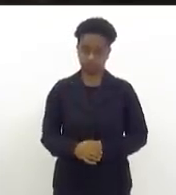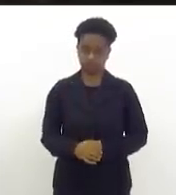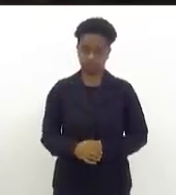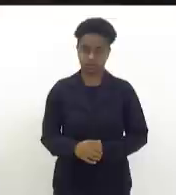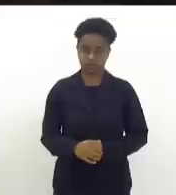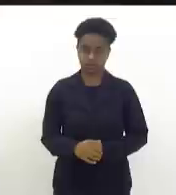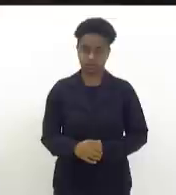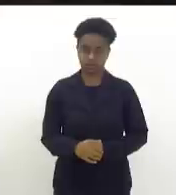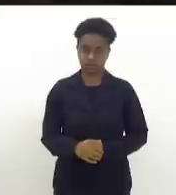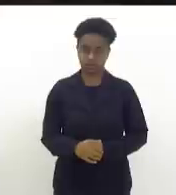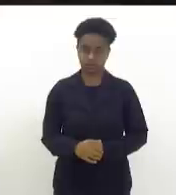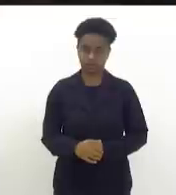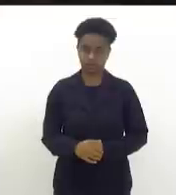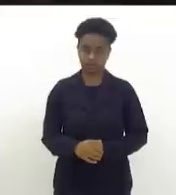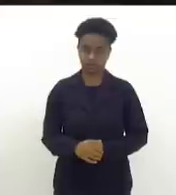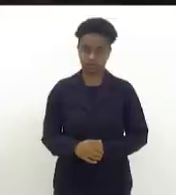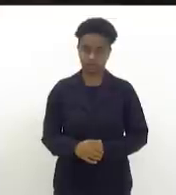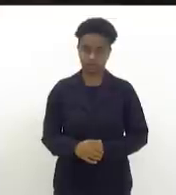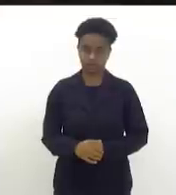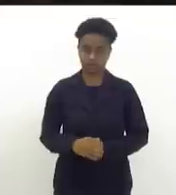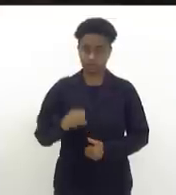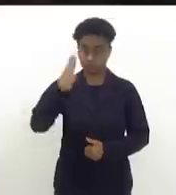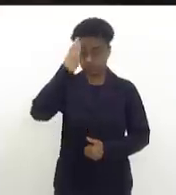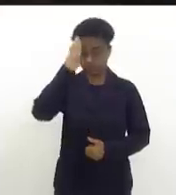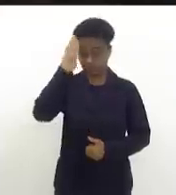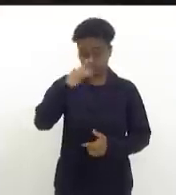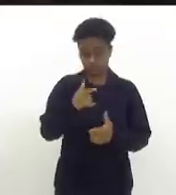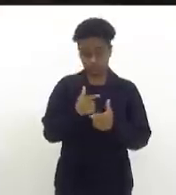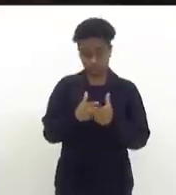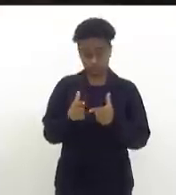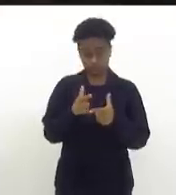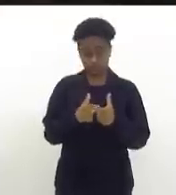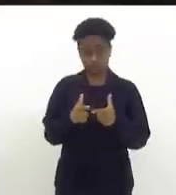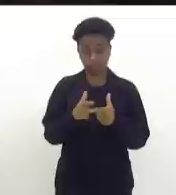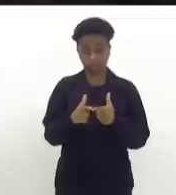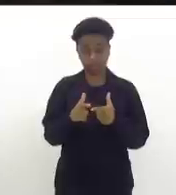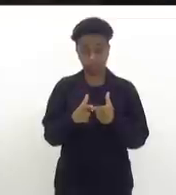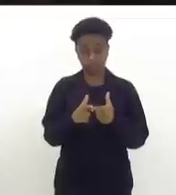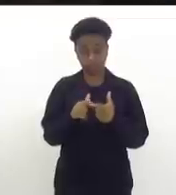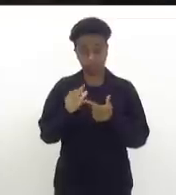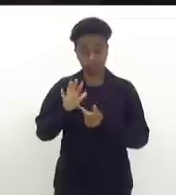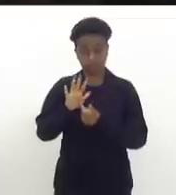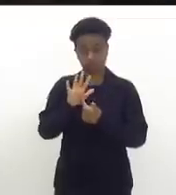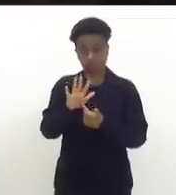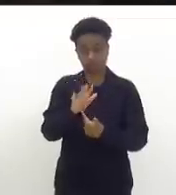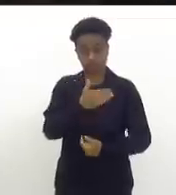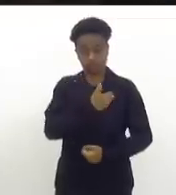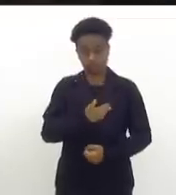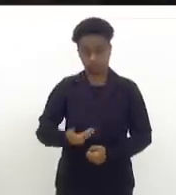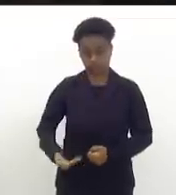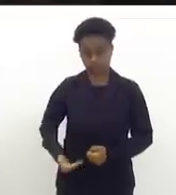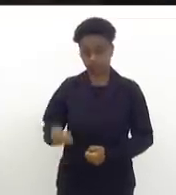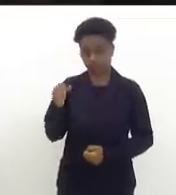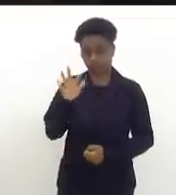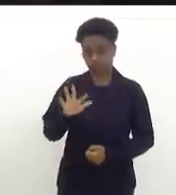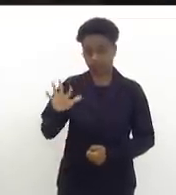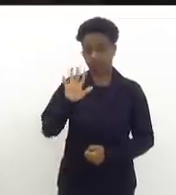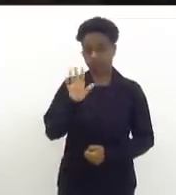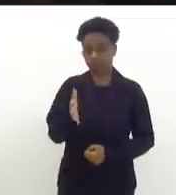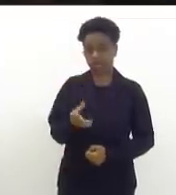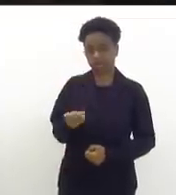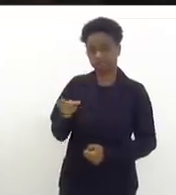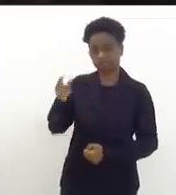uma das grandes questões bem suscitadas pelo Governo Federal já há tempos